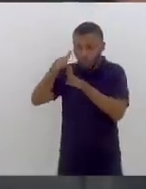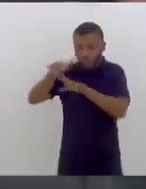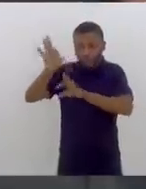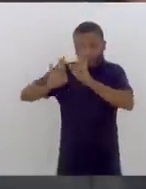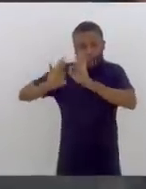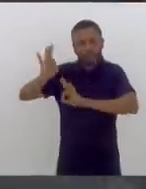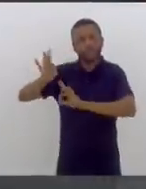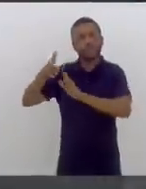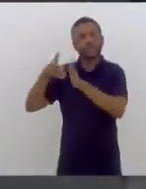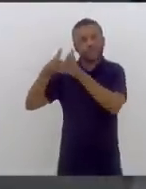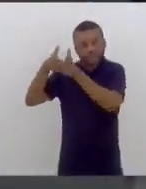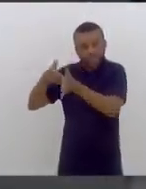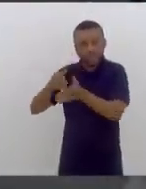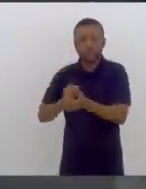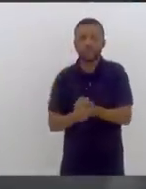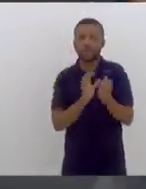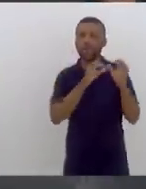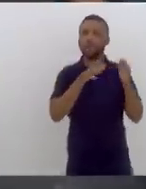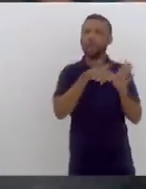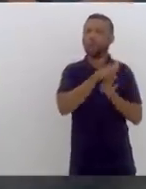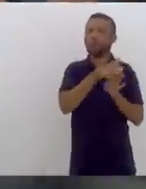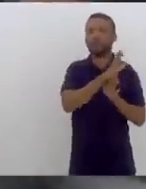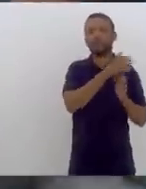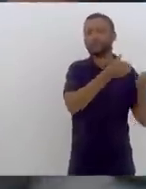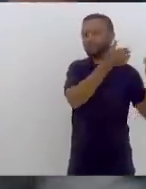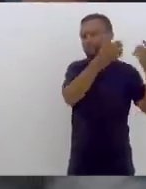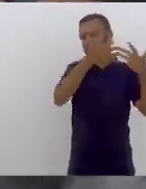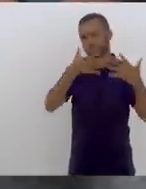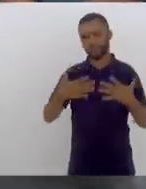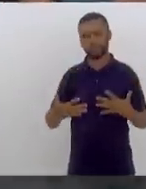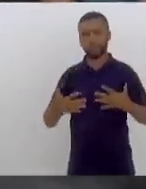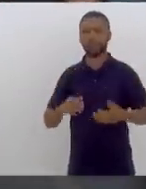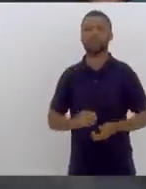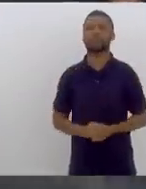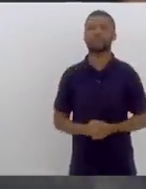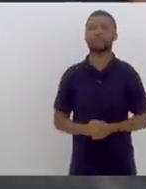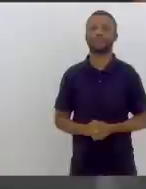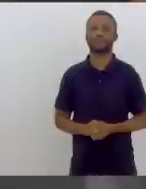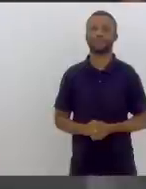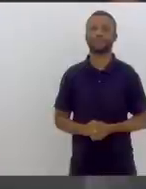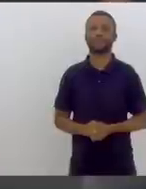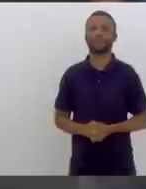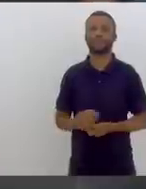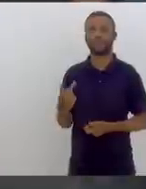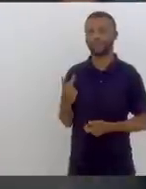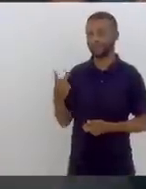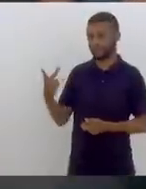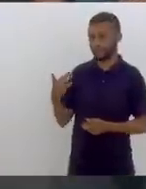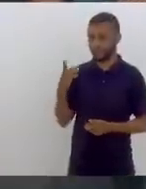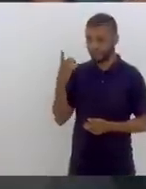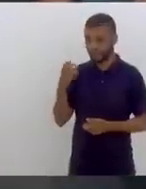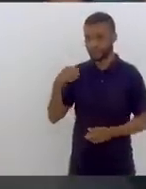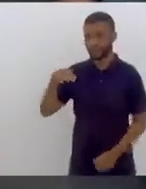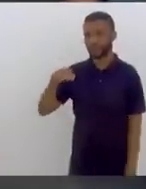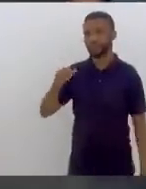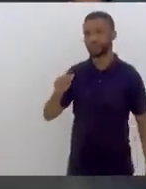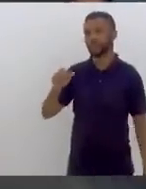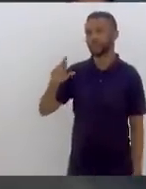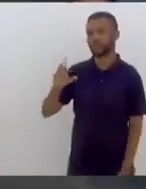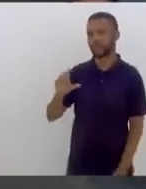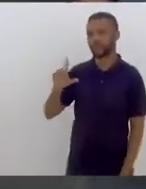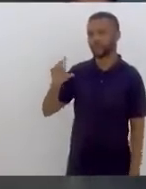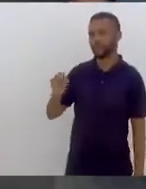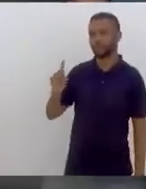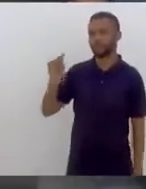e os conselhos de justificação então nós temos aqui eu e o deputado Marcelo Dino levamos isso aí